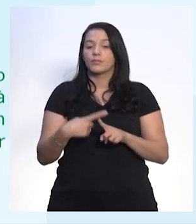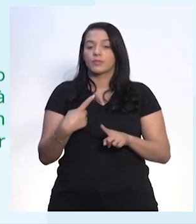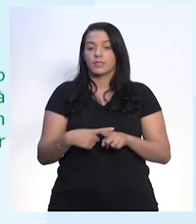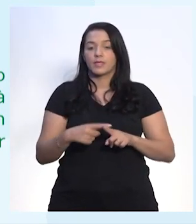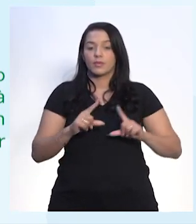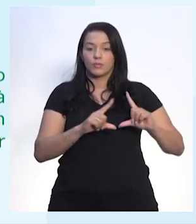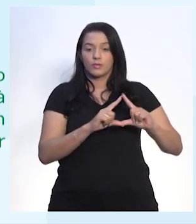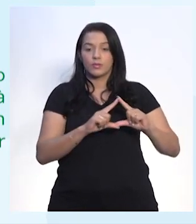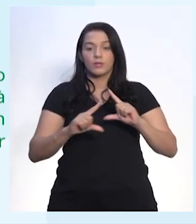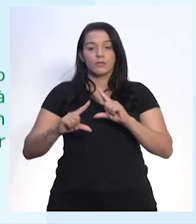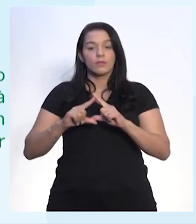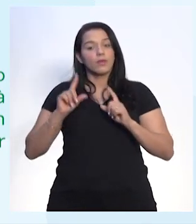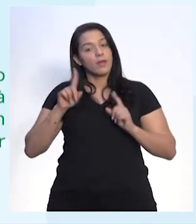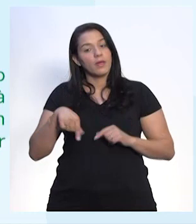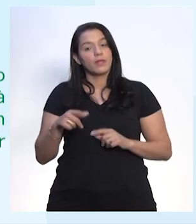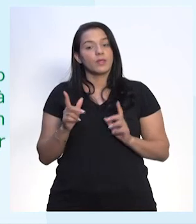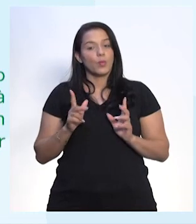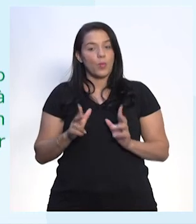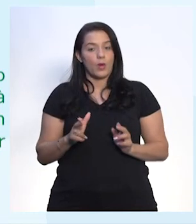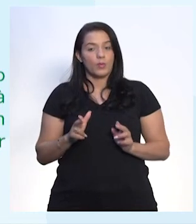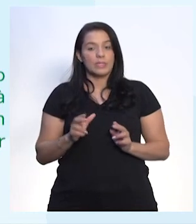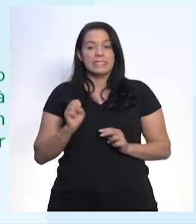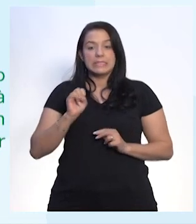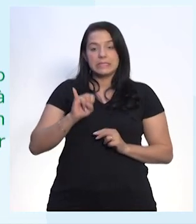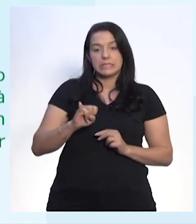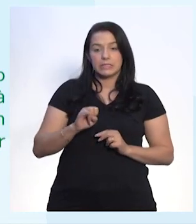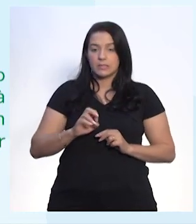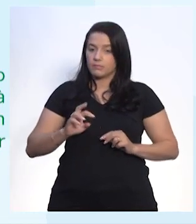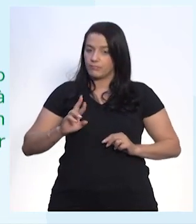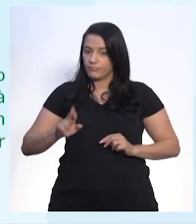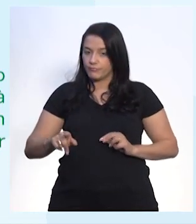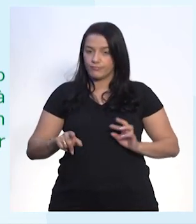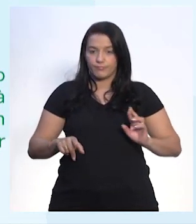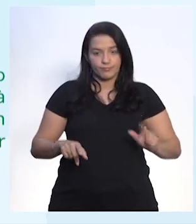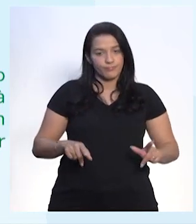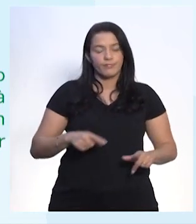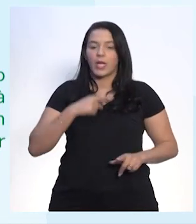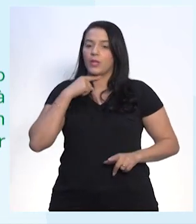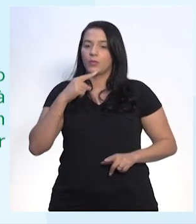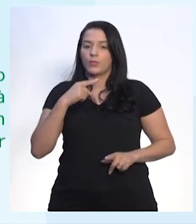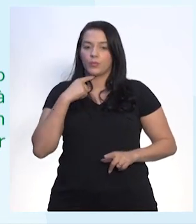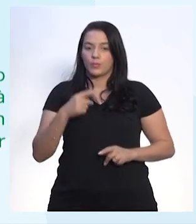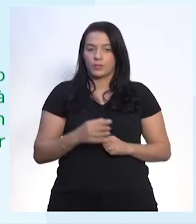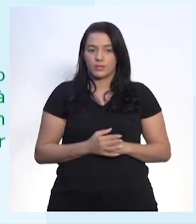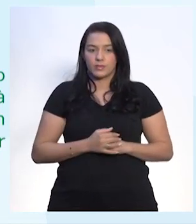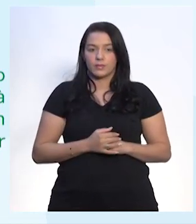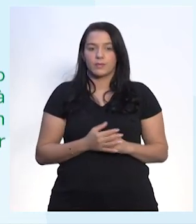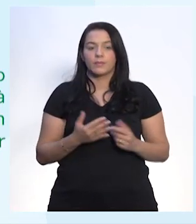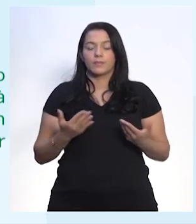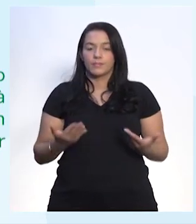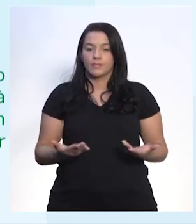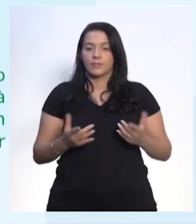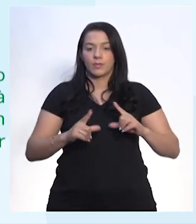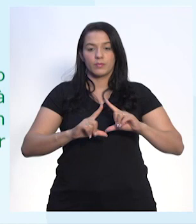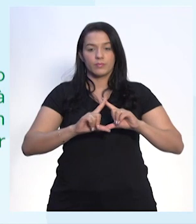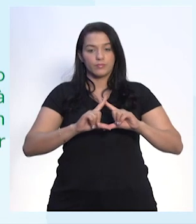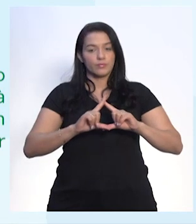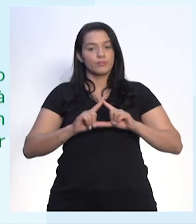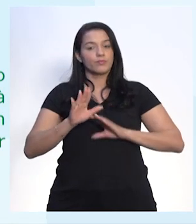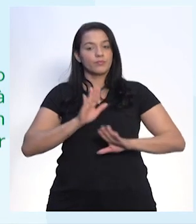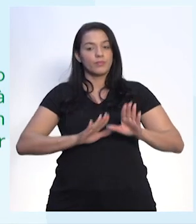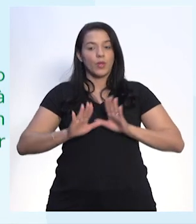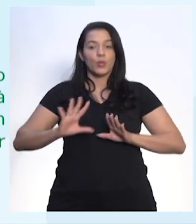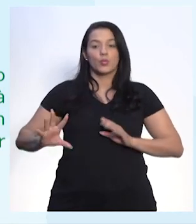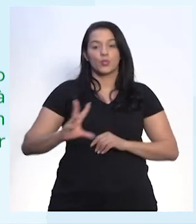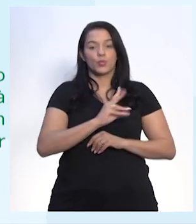fosse semelhante, não daria para usar essa relação que eu vou colocar aqui para vocês. E triângulo é delicado, né? Porque triângulo nem todo triângulo